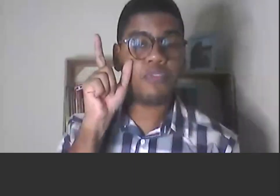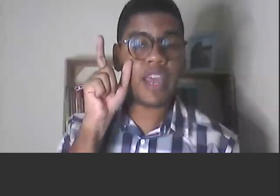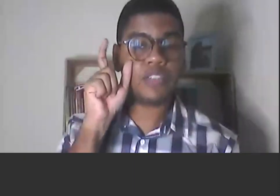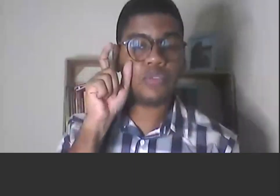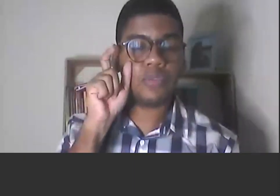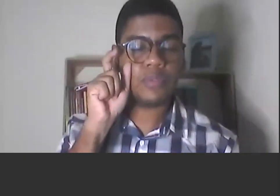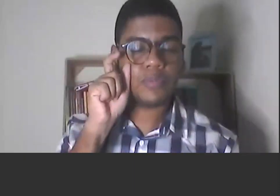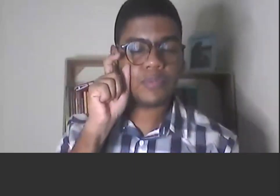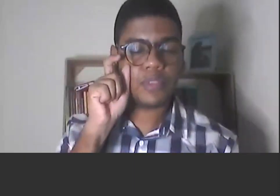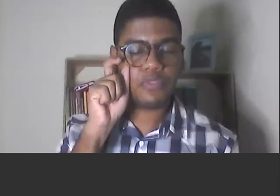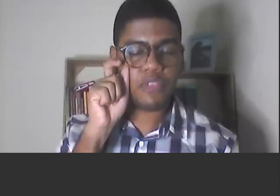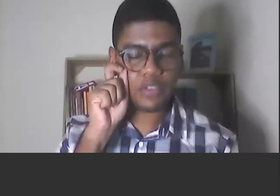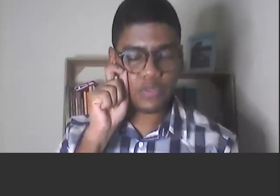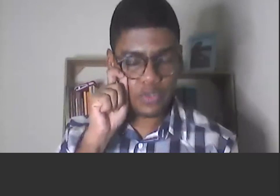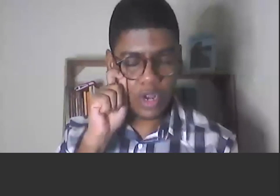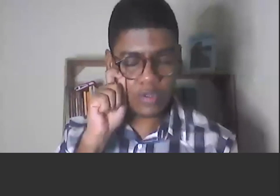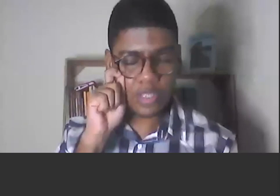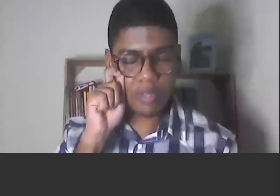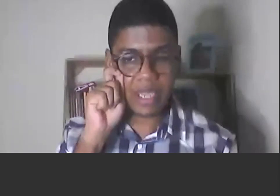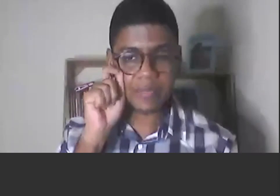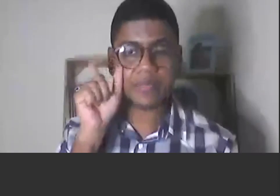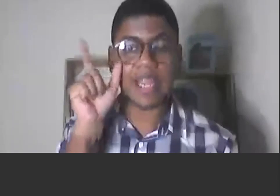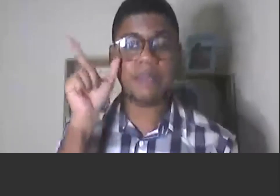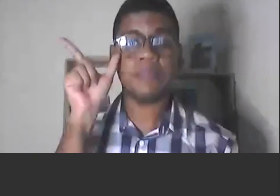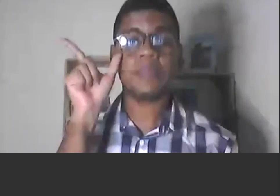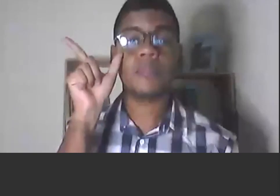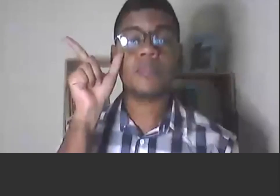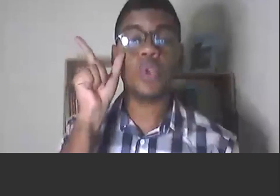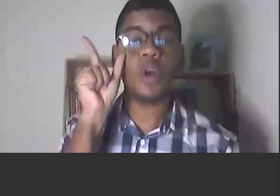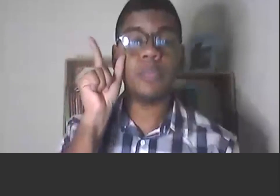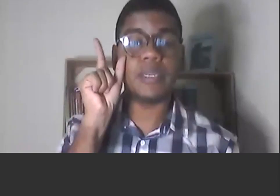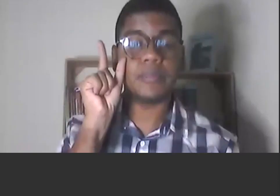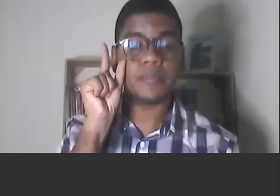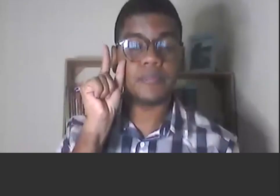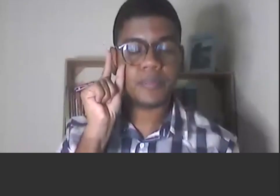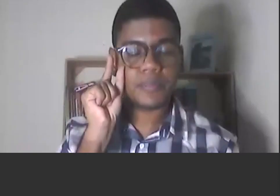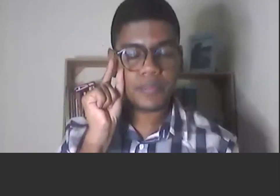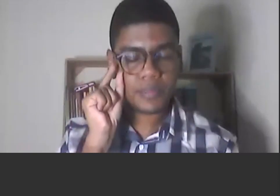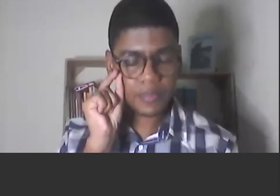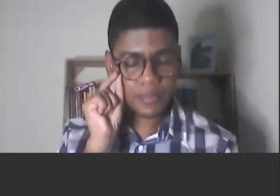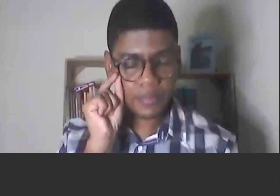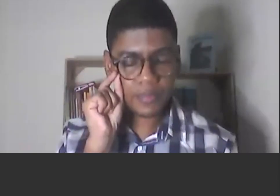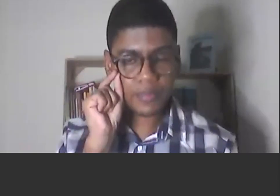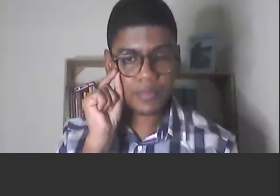e eu fecho os olhos também, tá? Dormir.